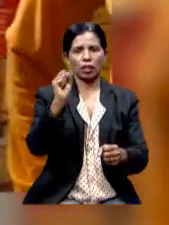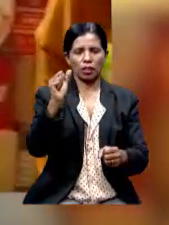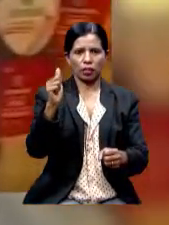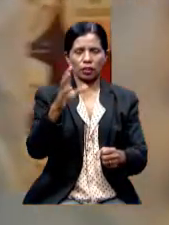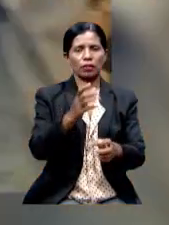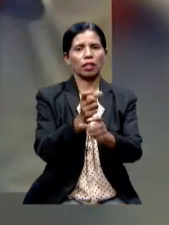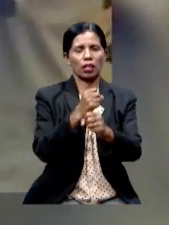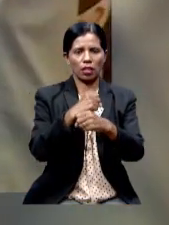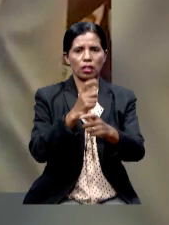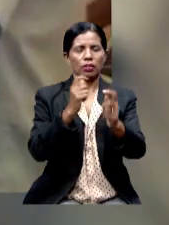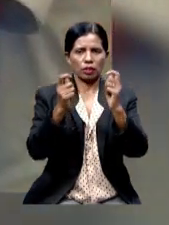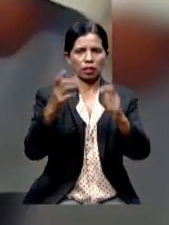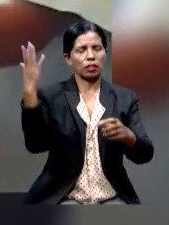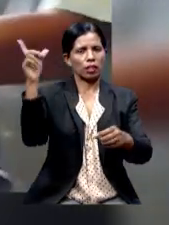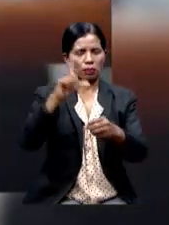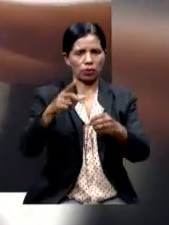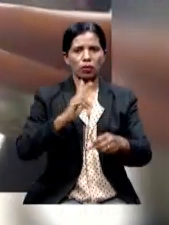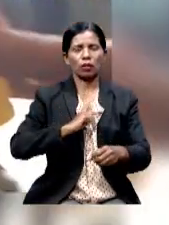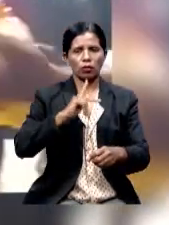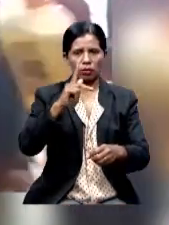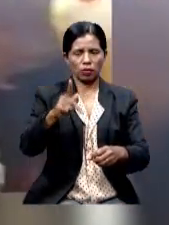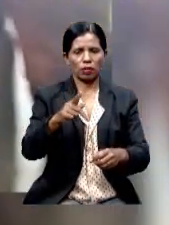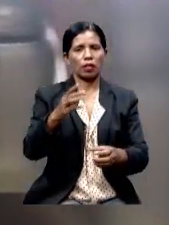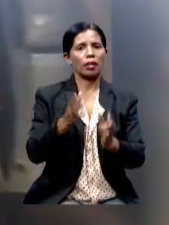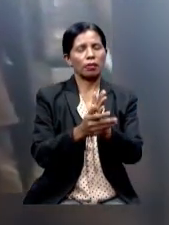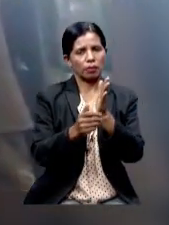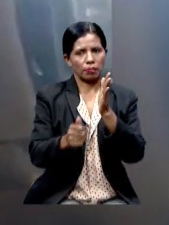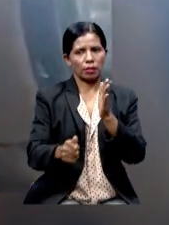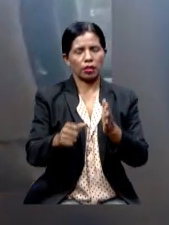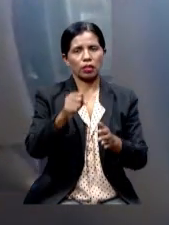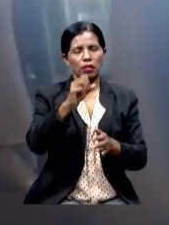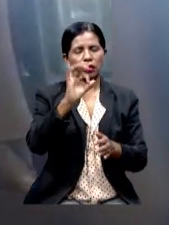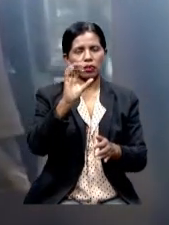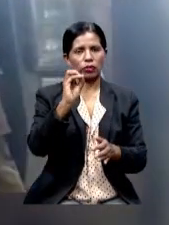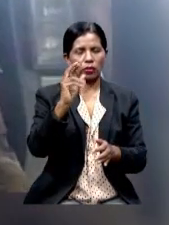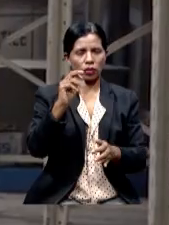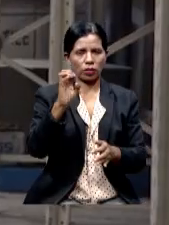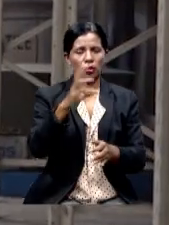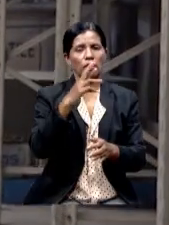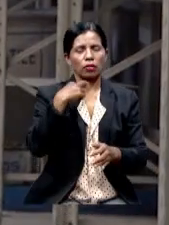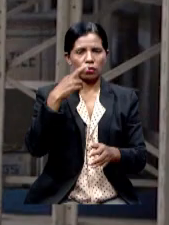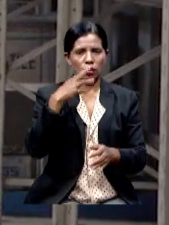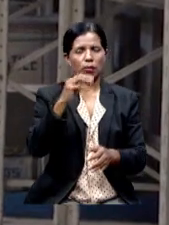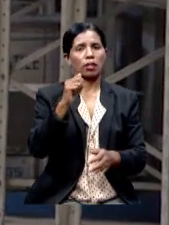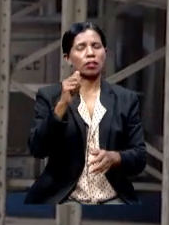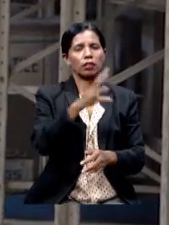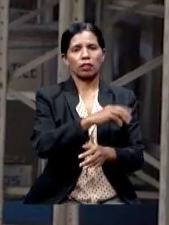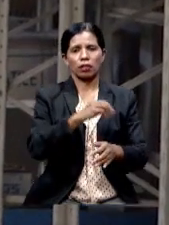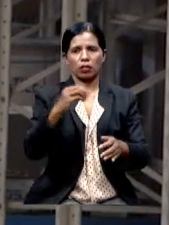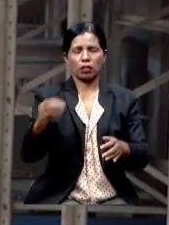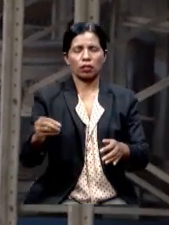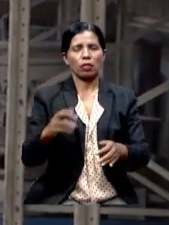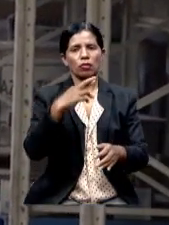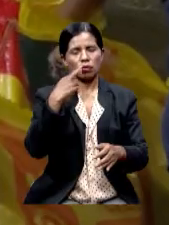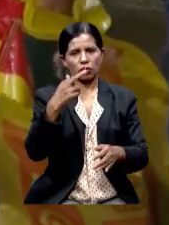halo teste ia laboratorium kupang, makanesan minasona ho marka Symphony, fos ho marka Maru Victoria no mos fos rai